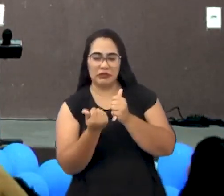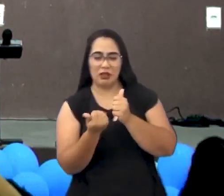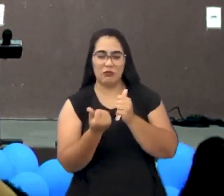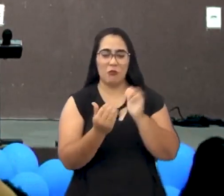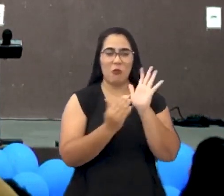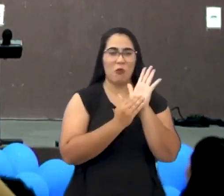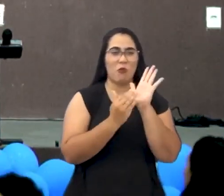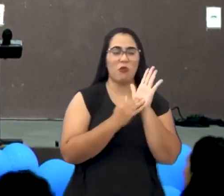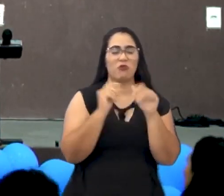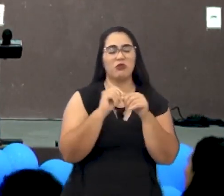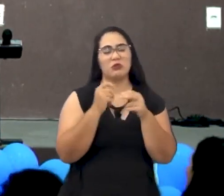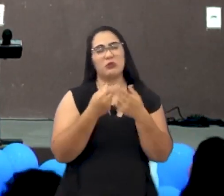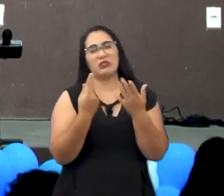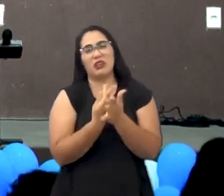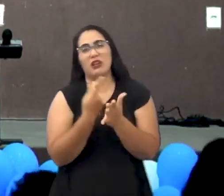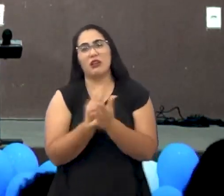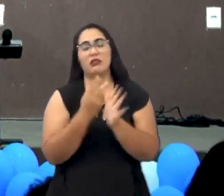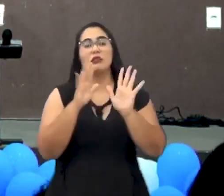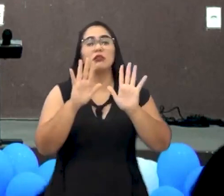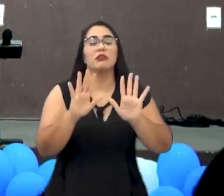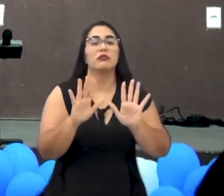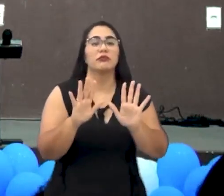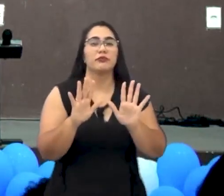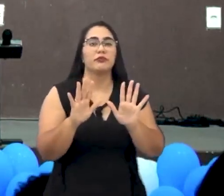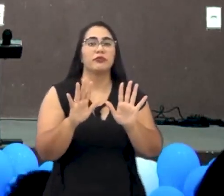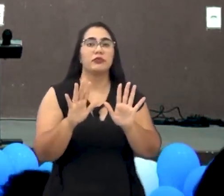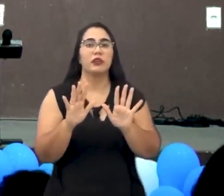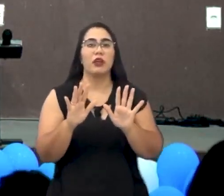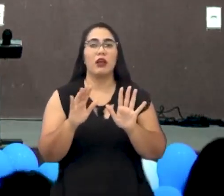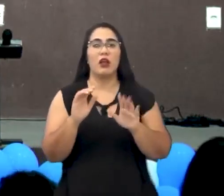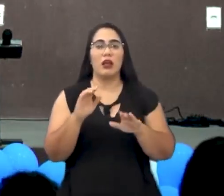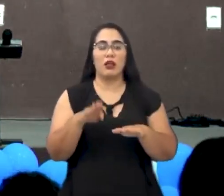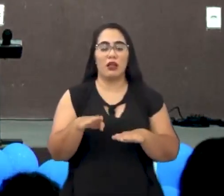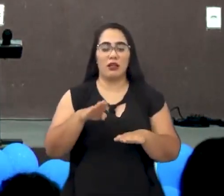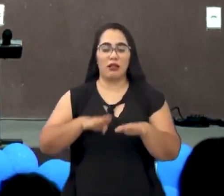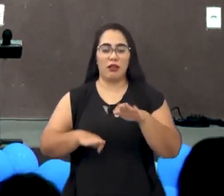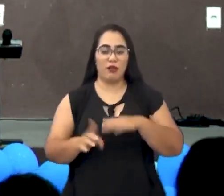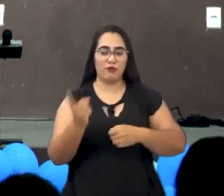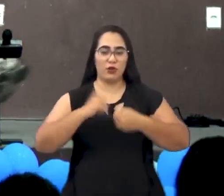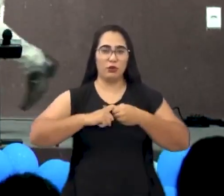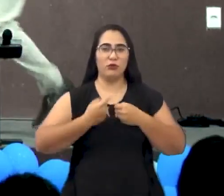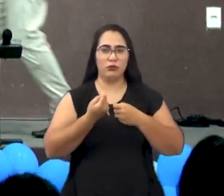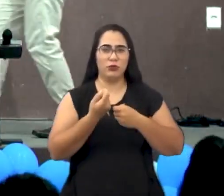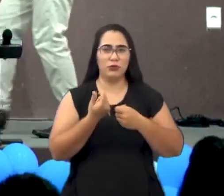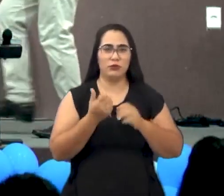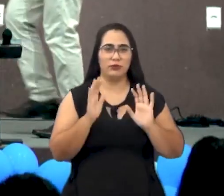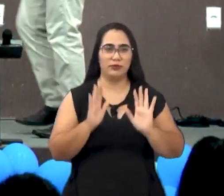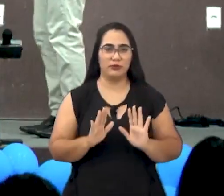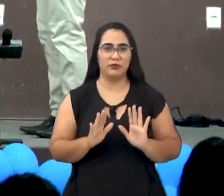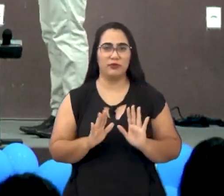de maneira equivocada, faz o seguinte, dá 3 passos para trás, 3 passos,